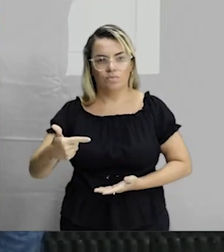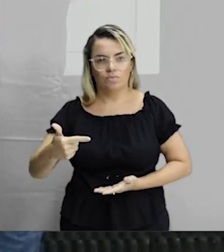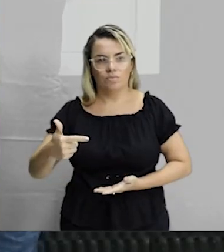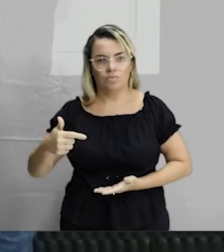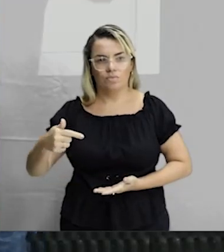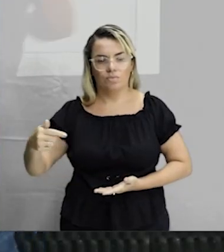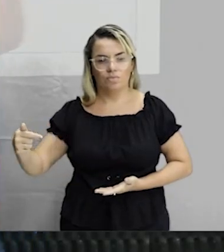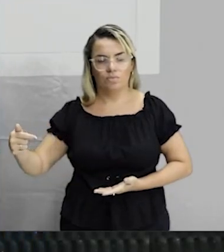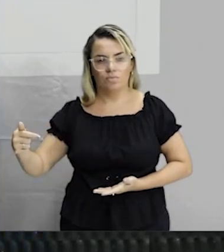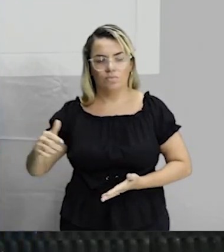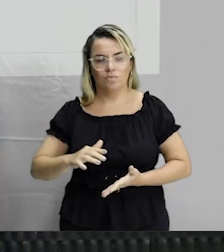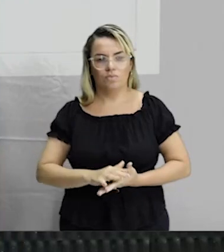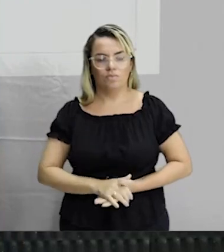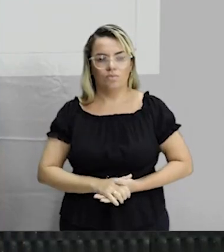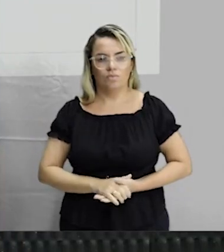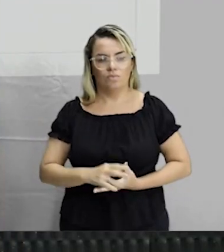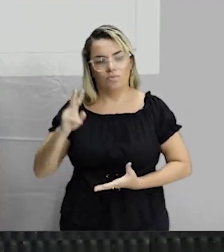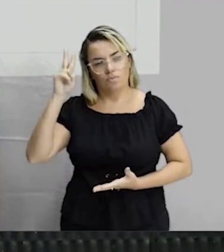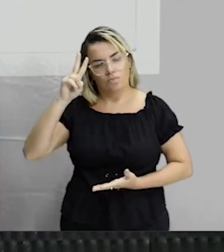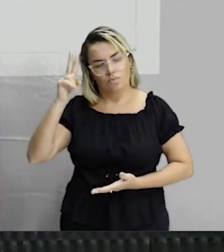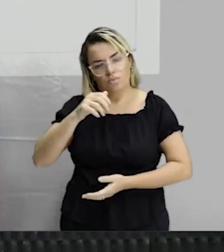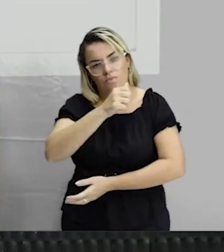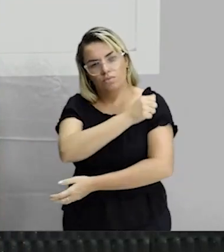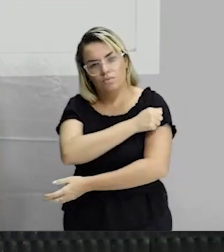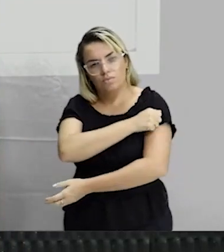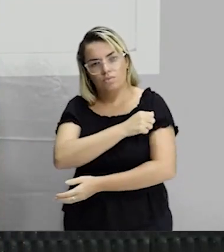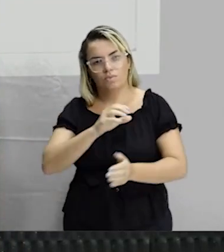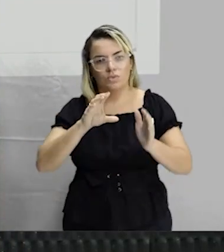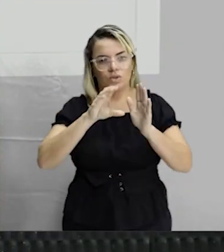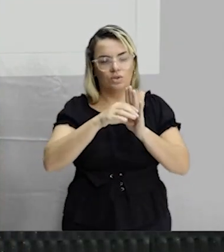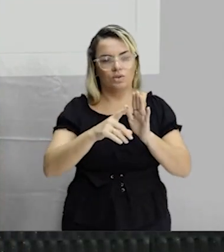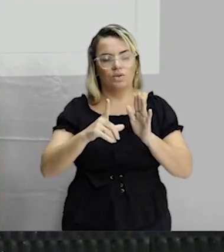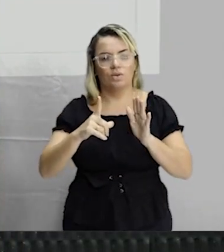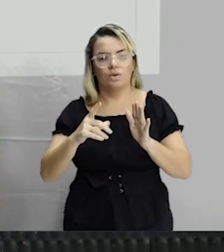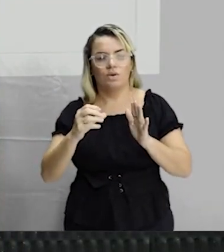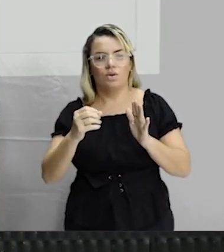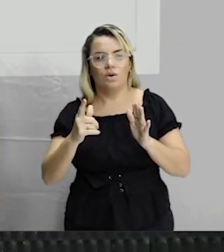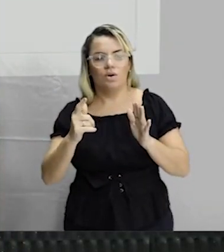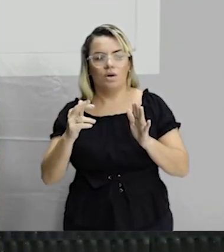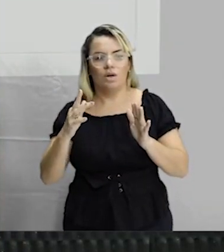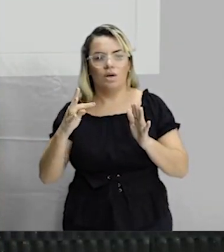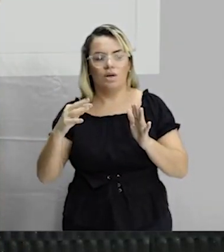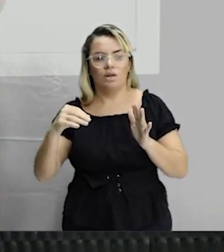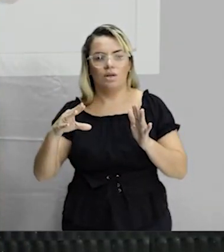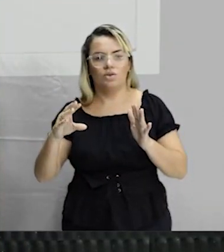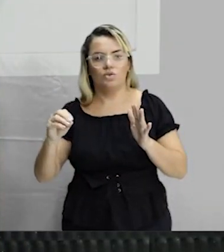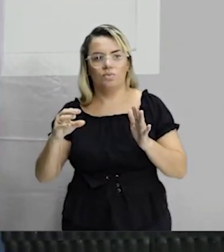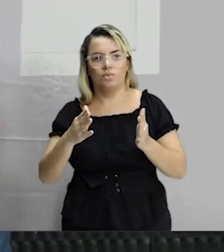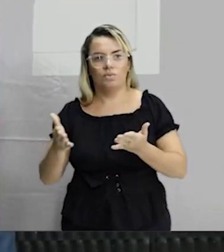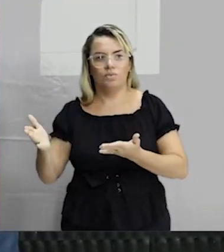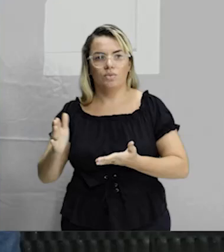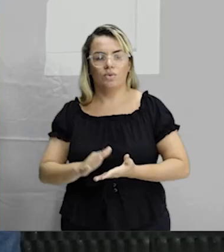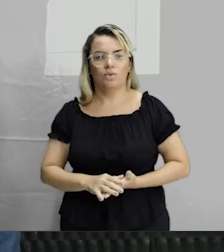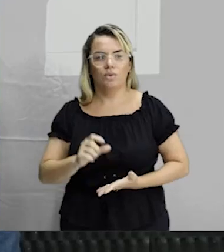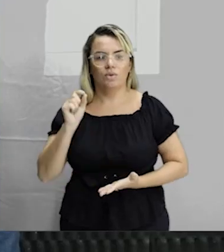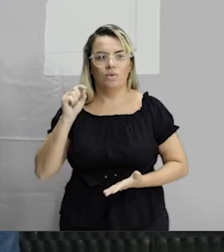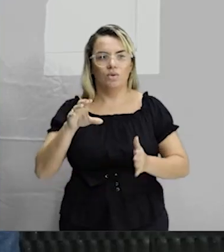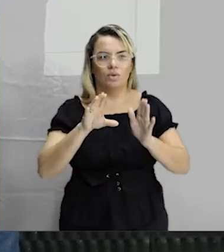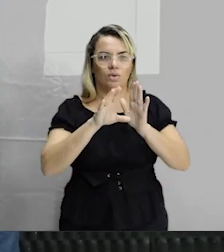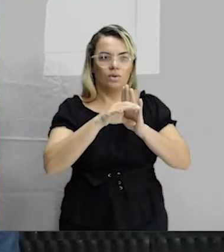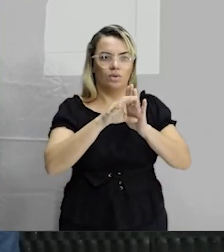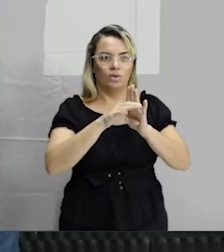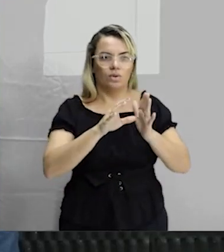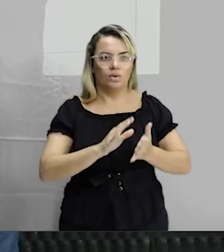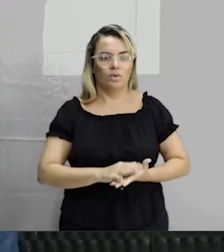1,09277. Galera, você tem que lembrar agora do conceito de logaritmo, né? Olha, o que é um logaritmo? Quando eu digo